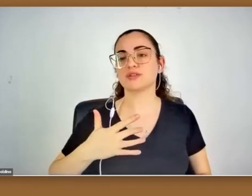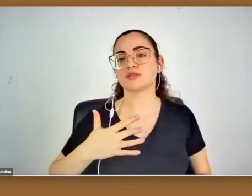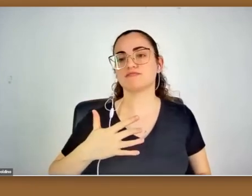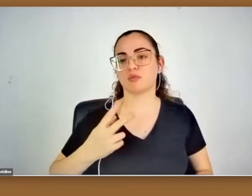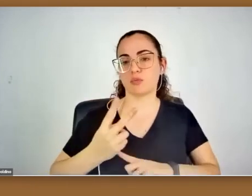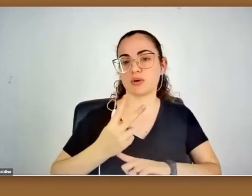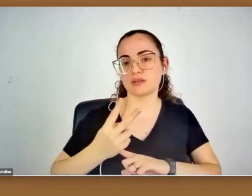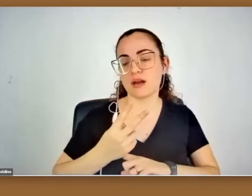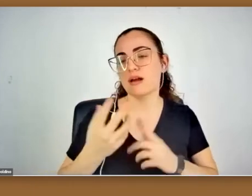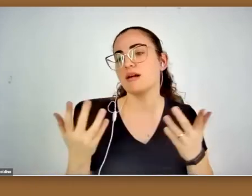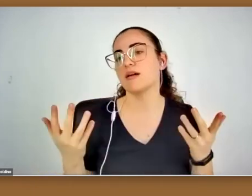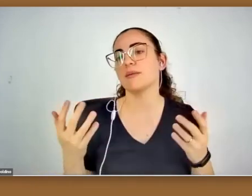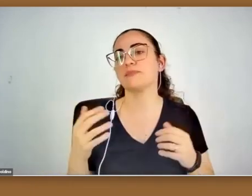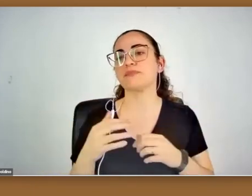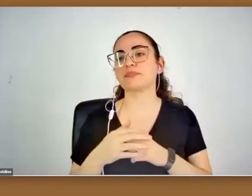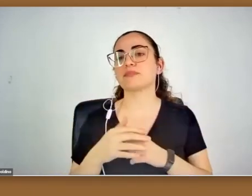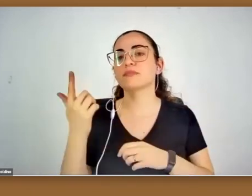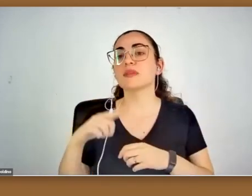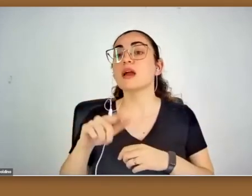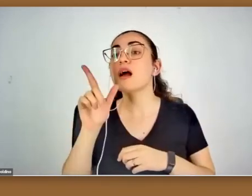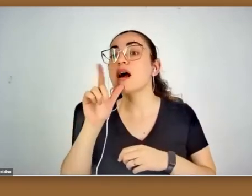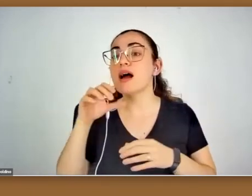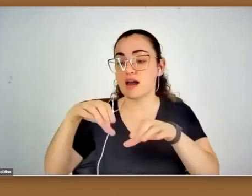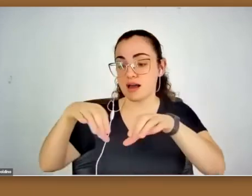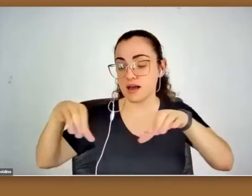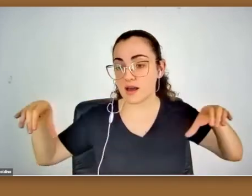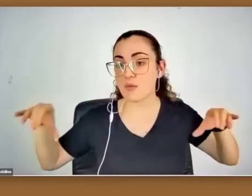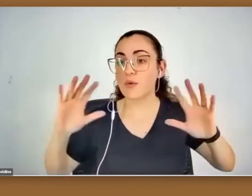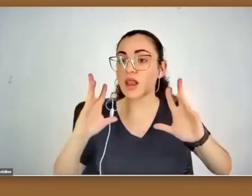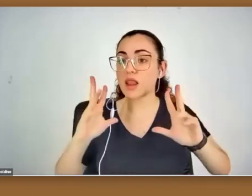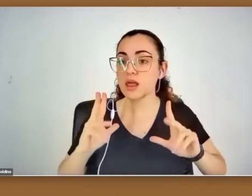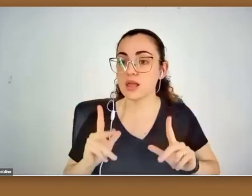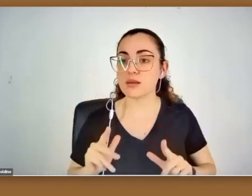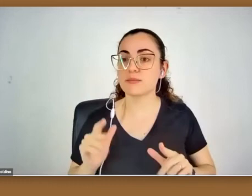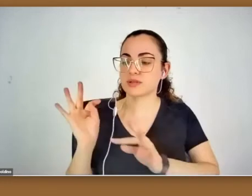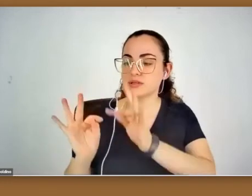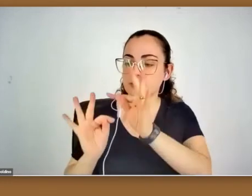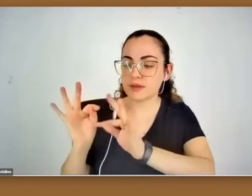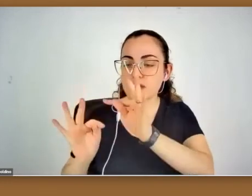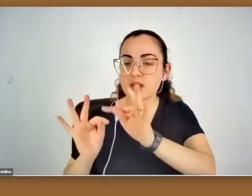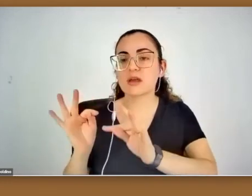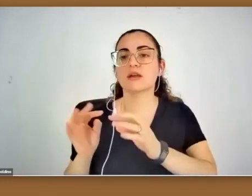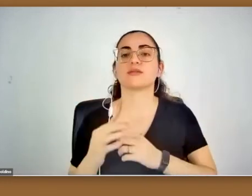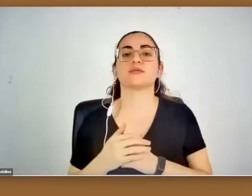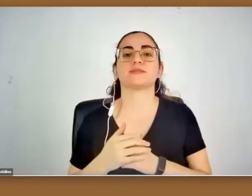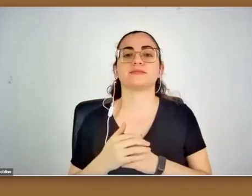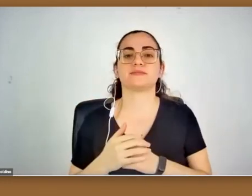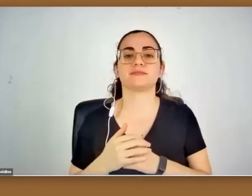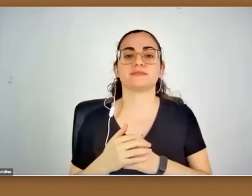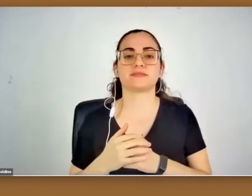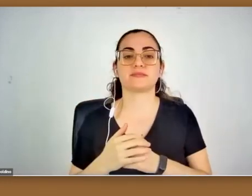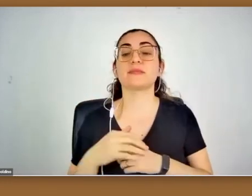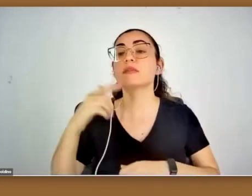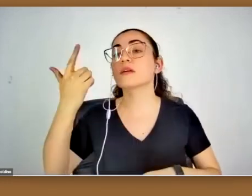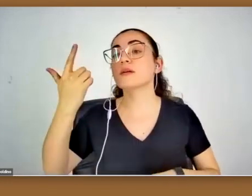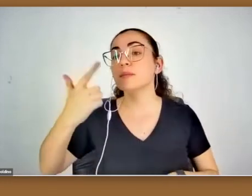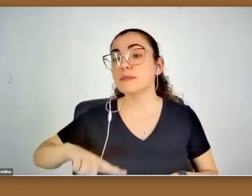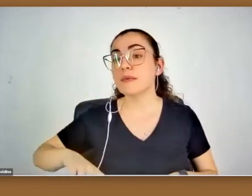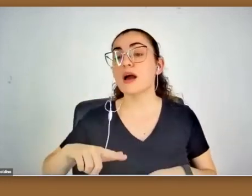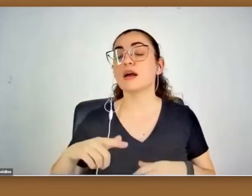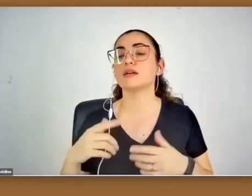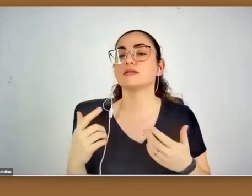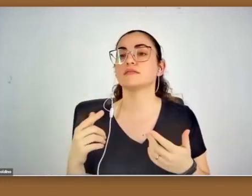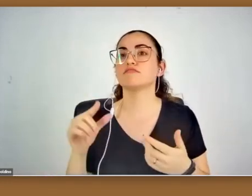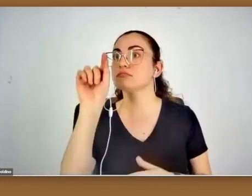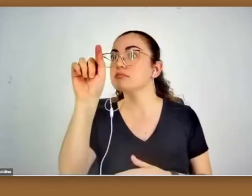saneamento, né? Acesso para todas as pessoas é extremamente importante também. Parcerias é algo